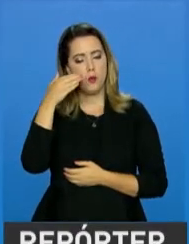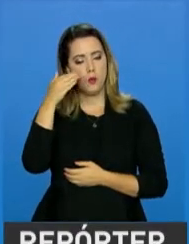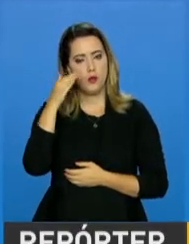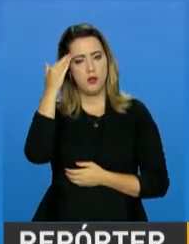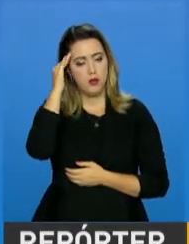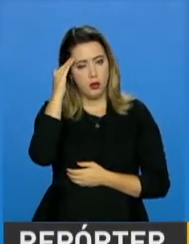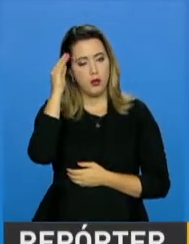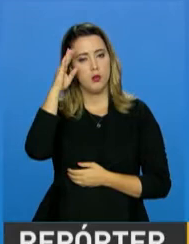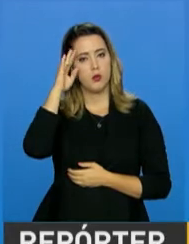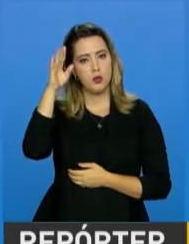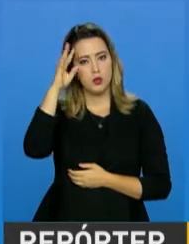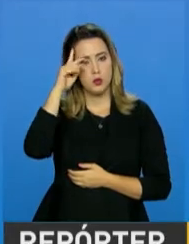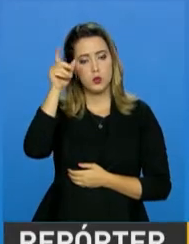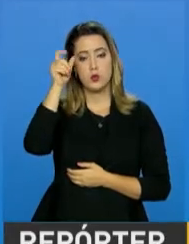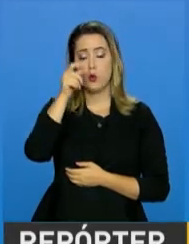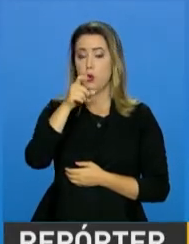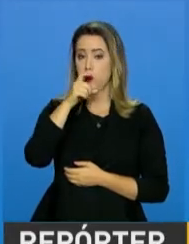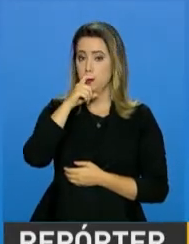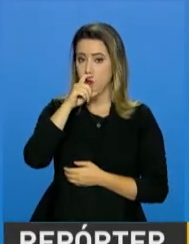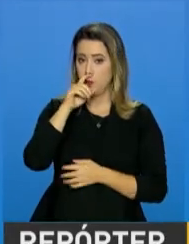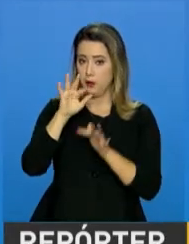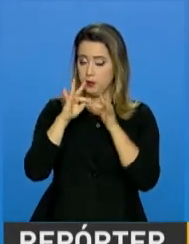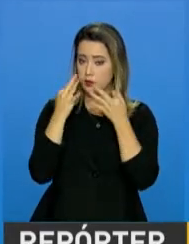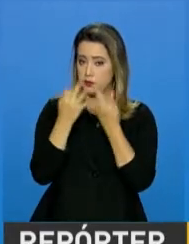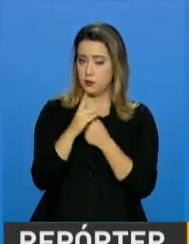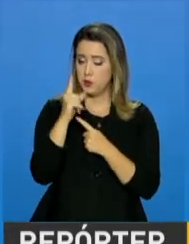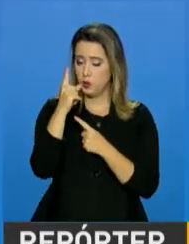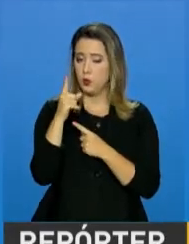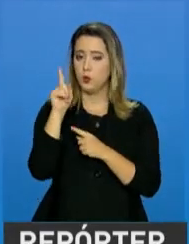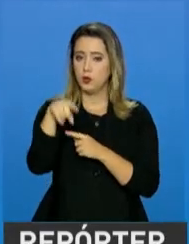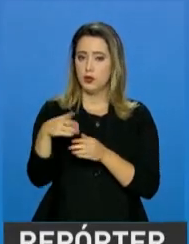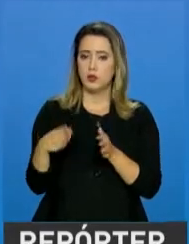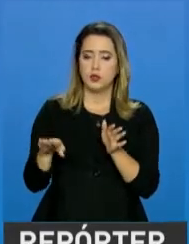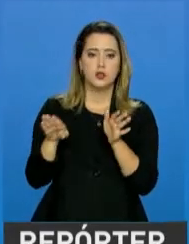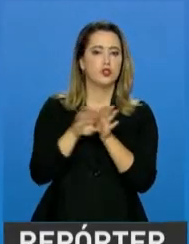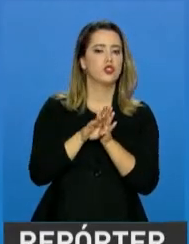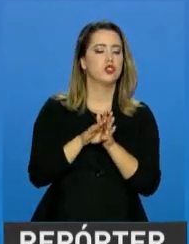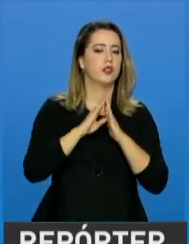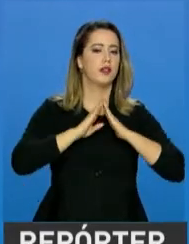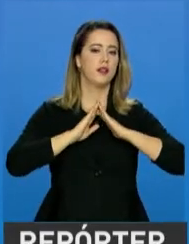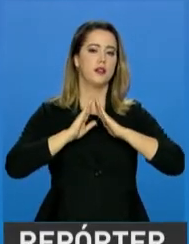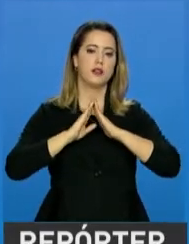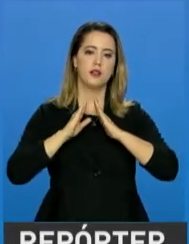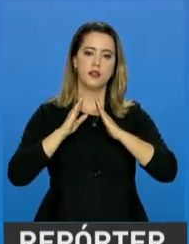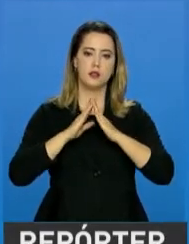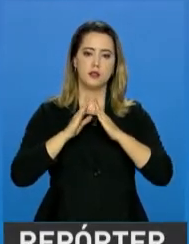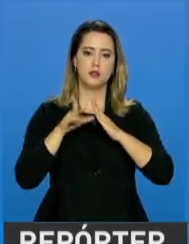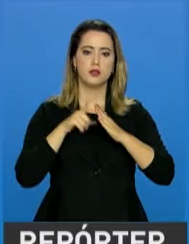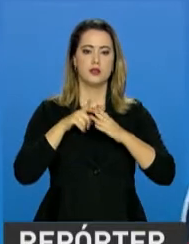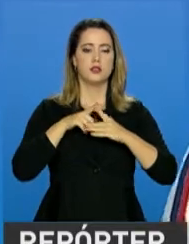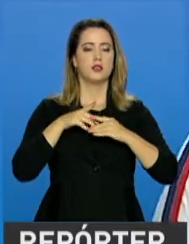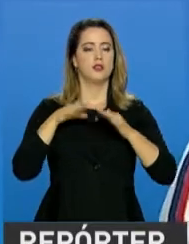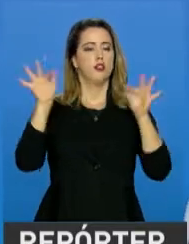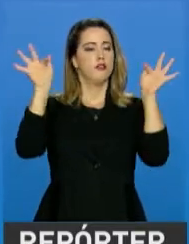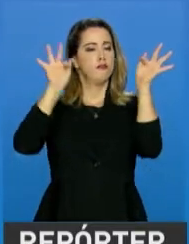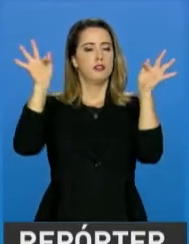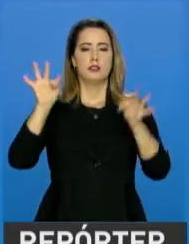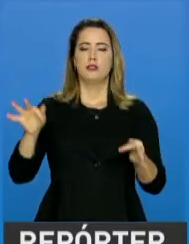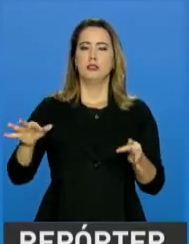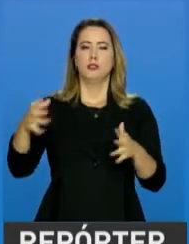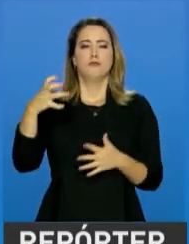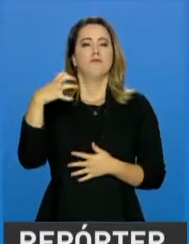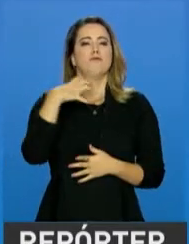do pai de família um do sul é chegar em casa e ter aquela satisfação de